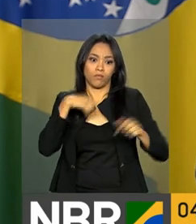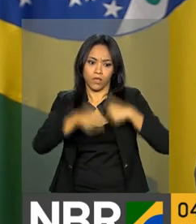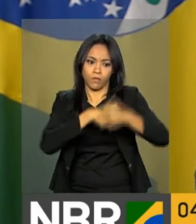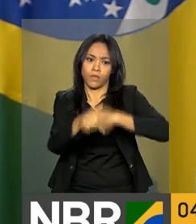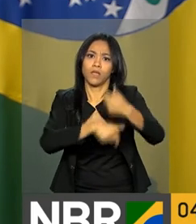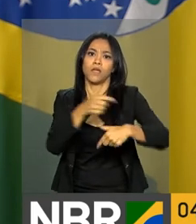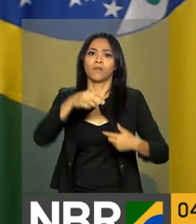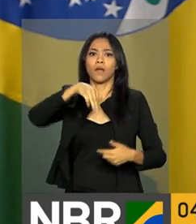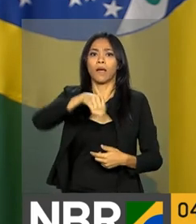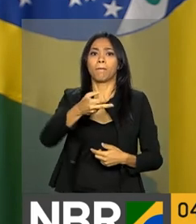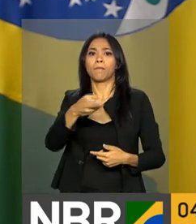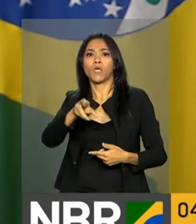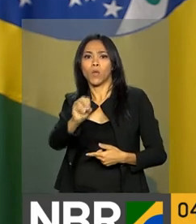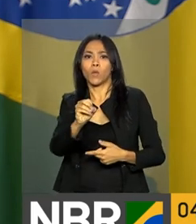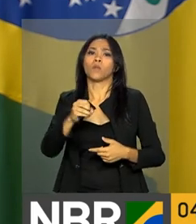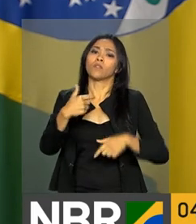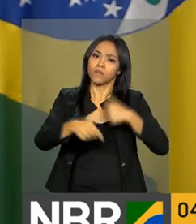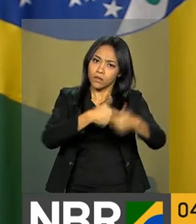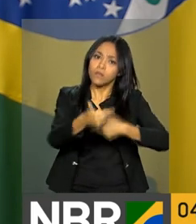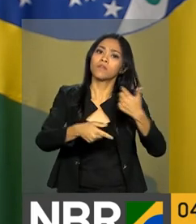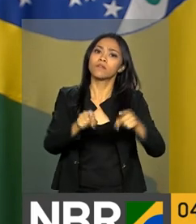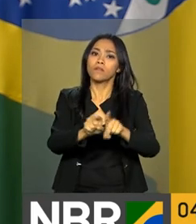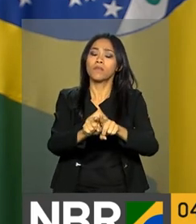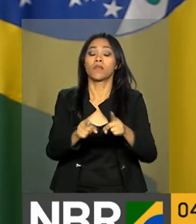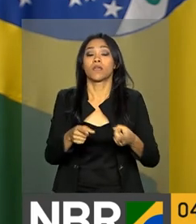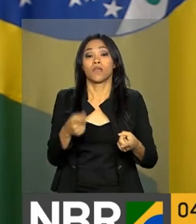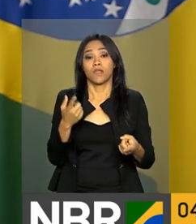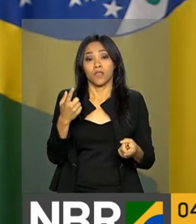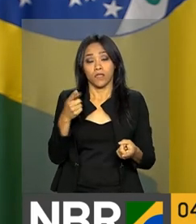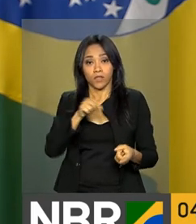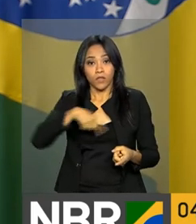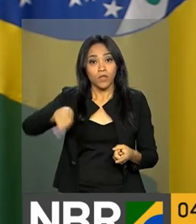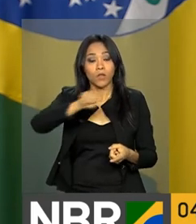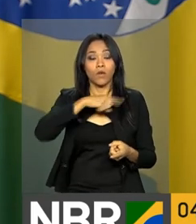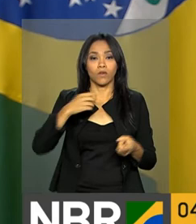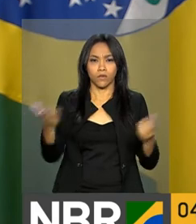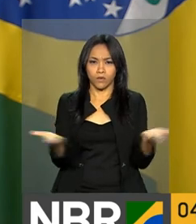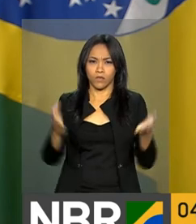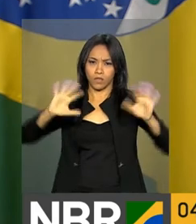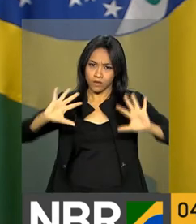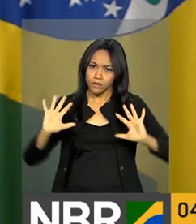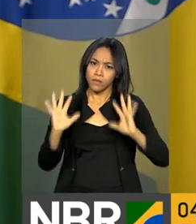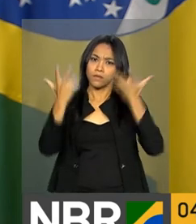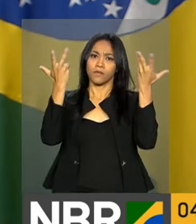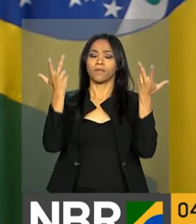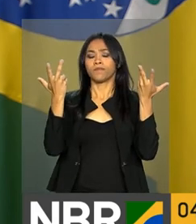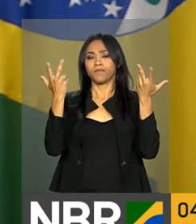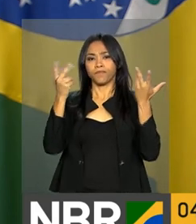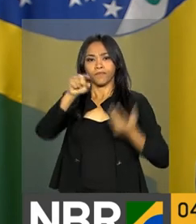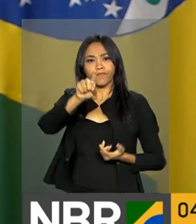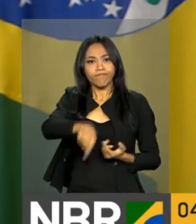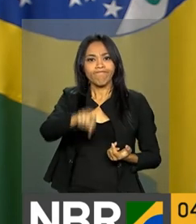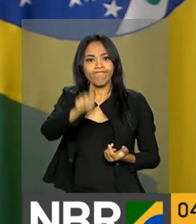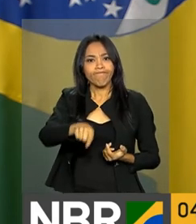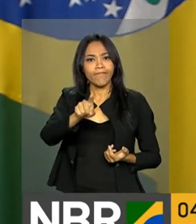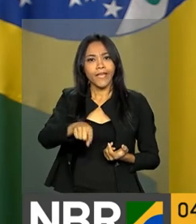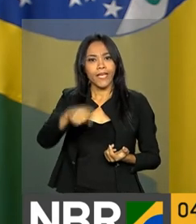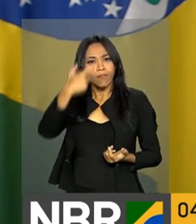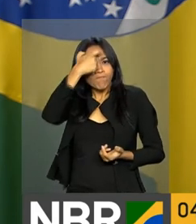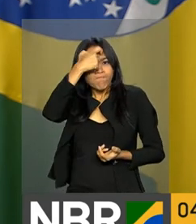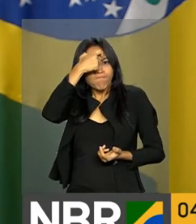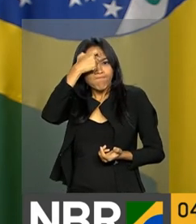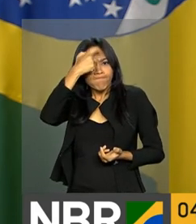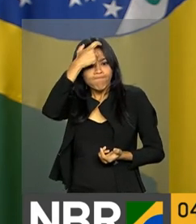vejam que na verdade o que nós estamos celebrando é é na verdade a capacidade empreendedora